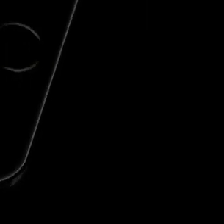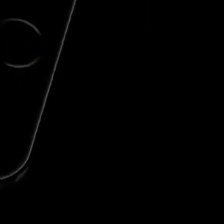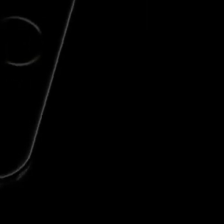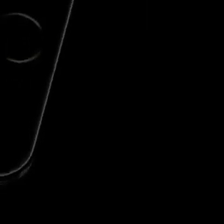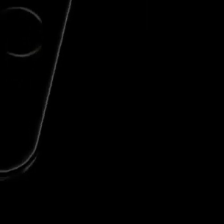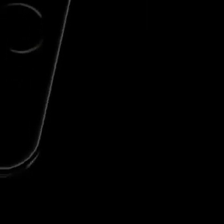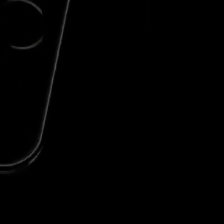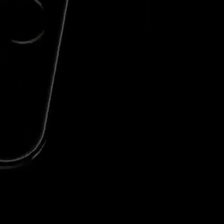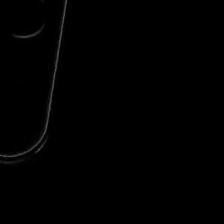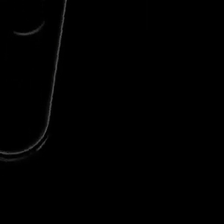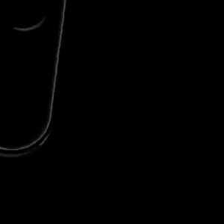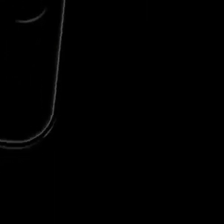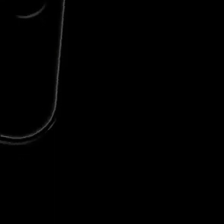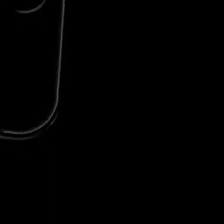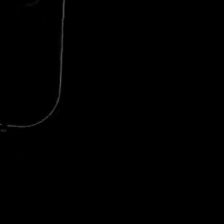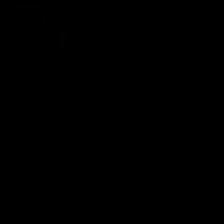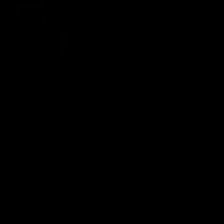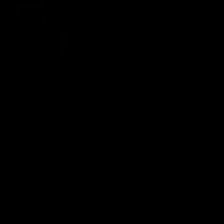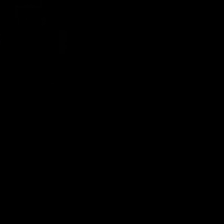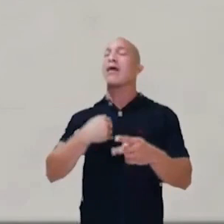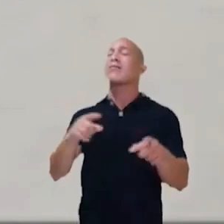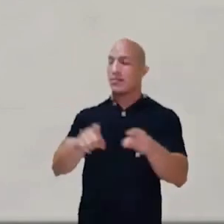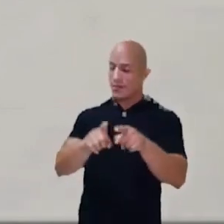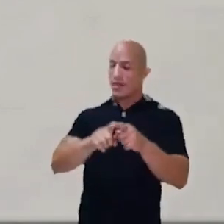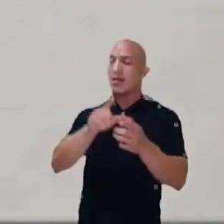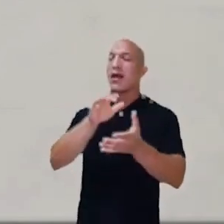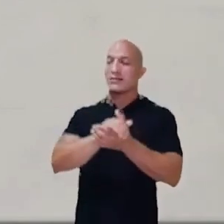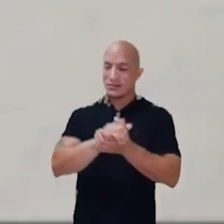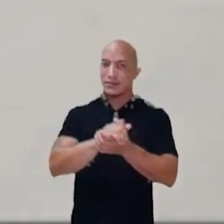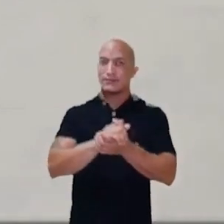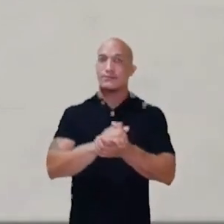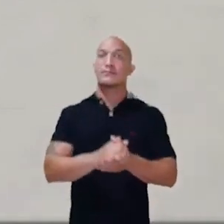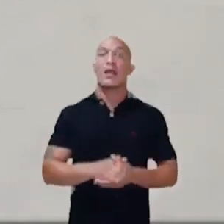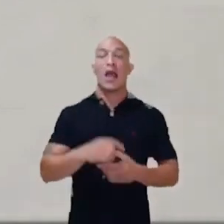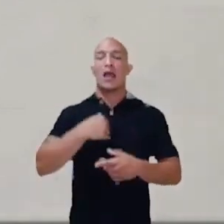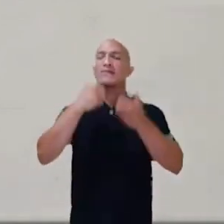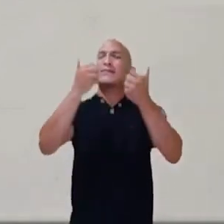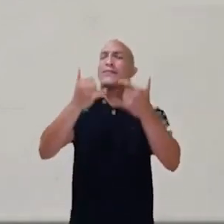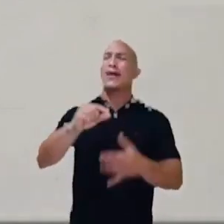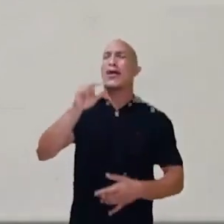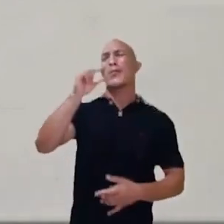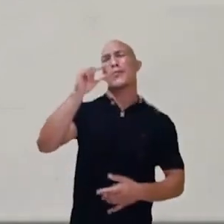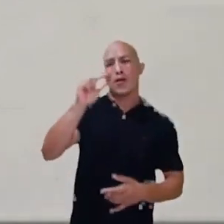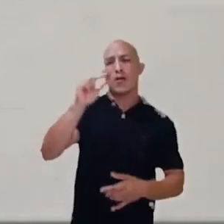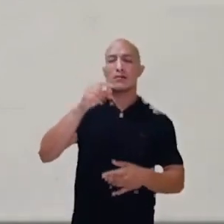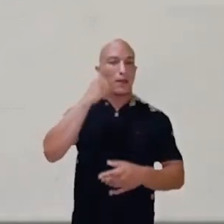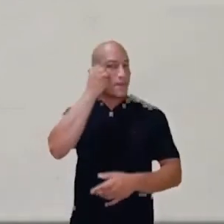duas funções em período de pandemia da Covid-19? Esse é o tema do nosso programa de hoje.